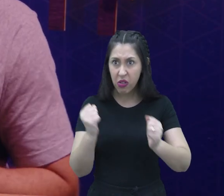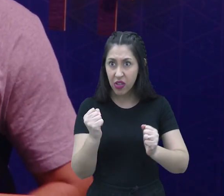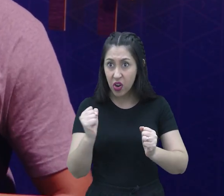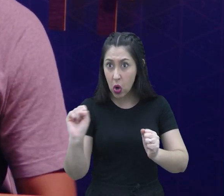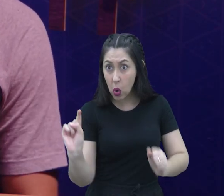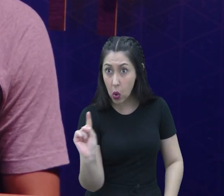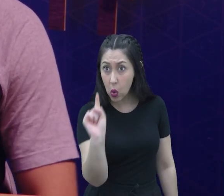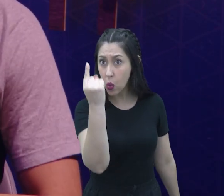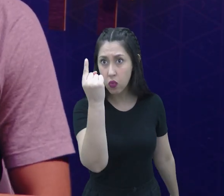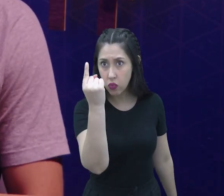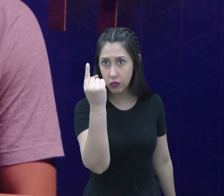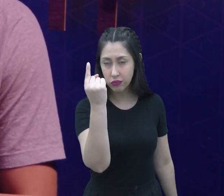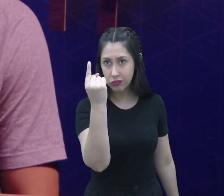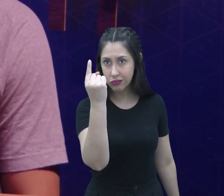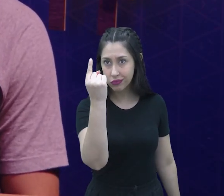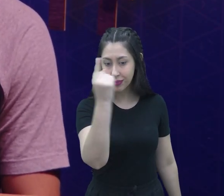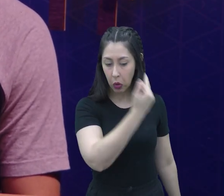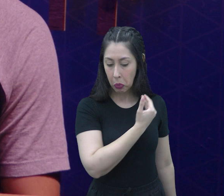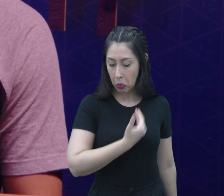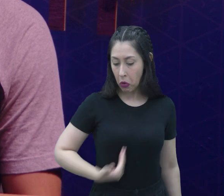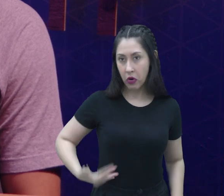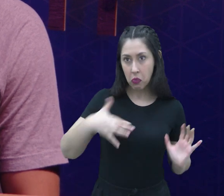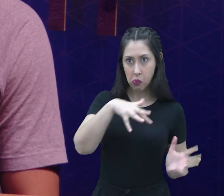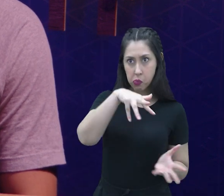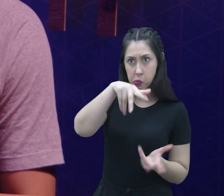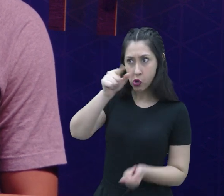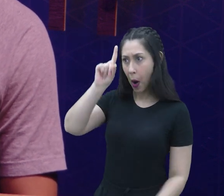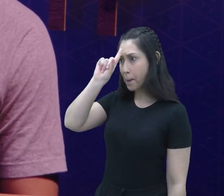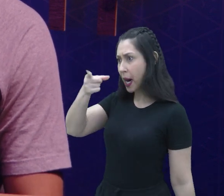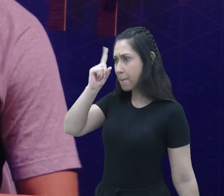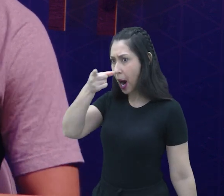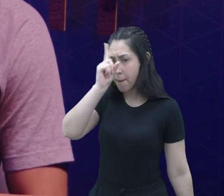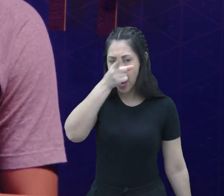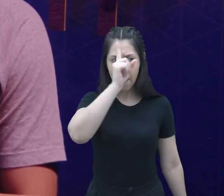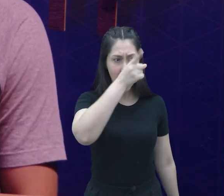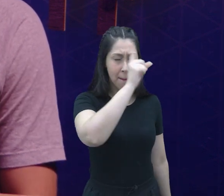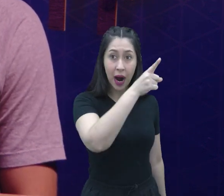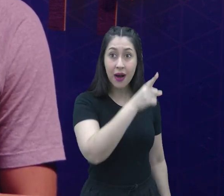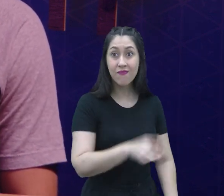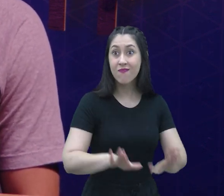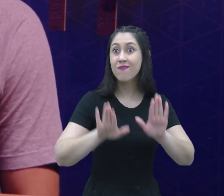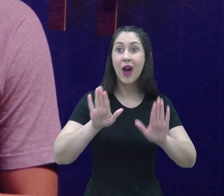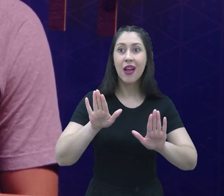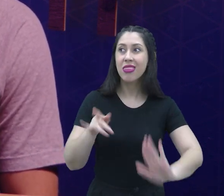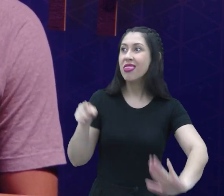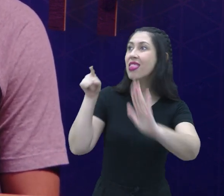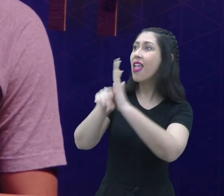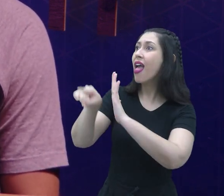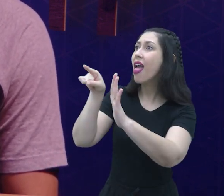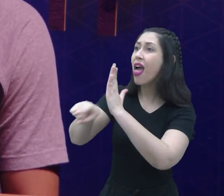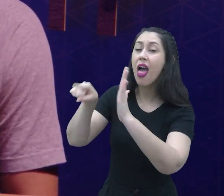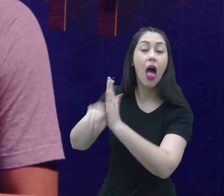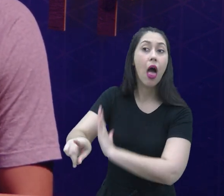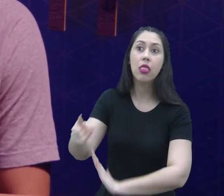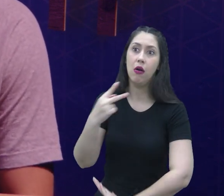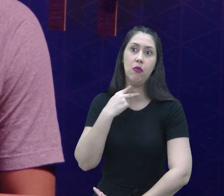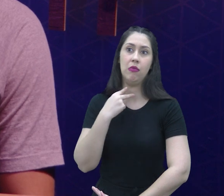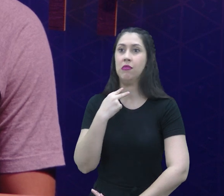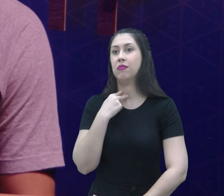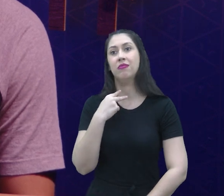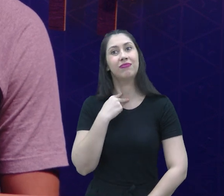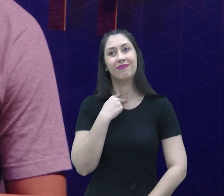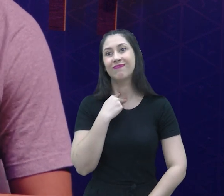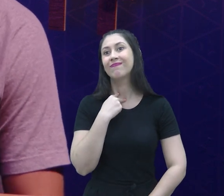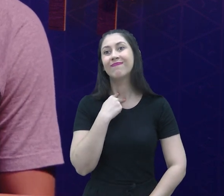O governo mundial toma conta e manda em todo mundo e não tem ninguém que pode questionar as ações